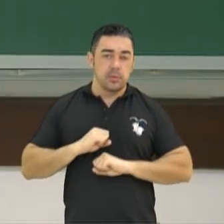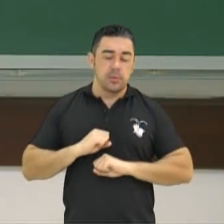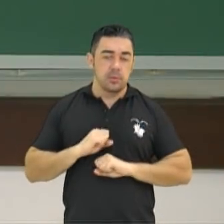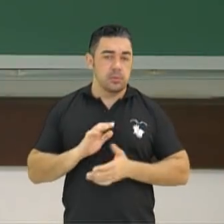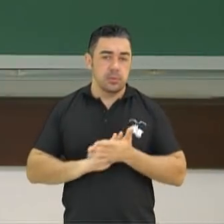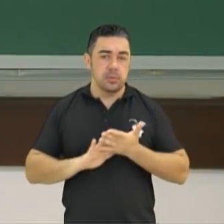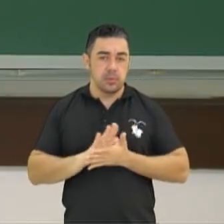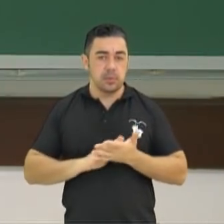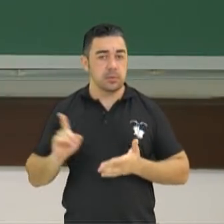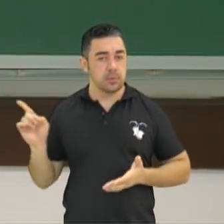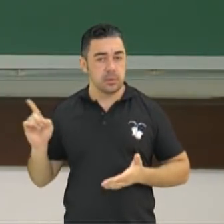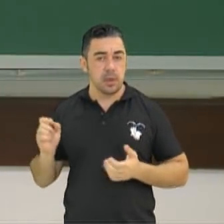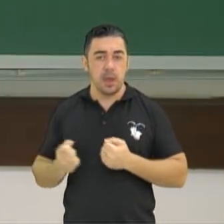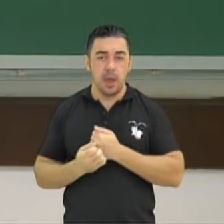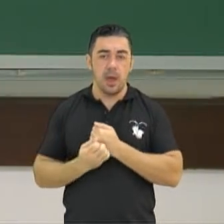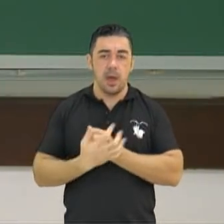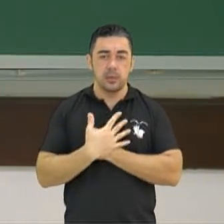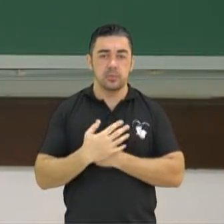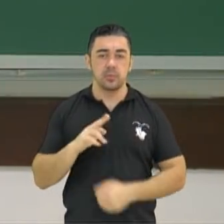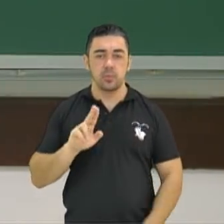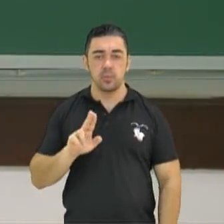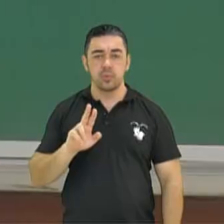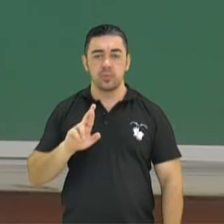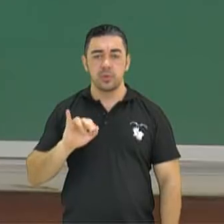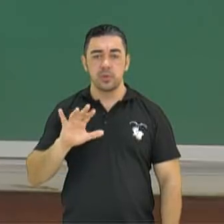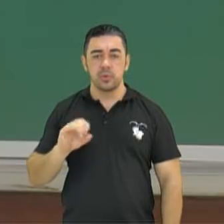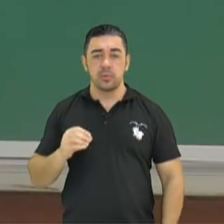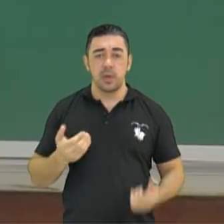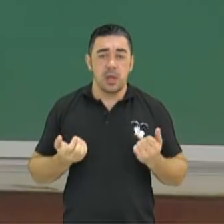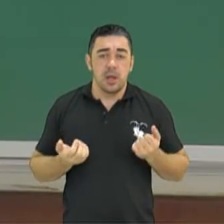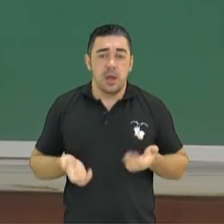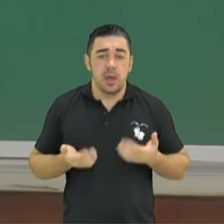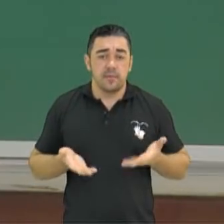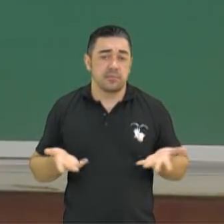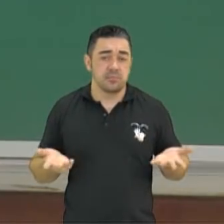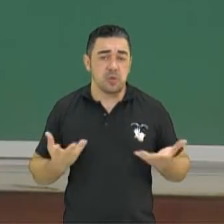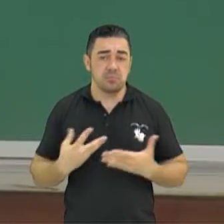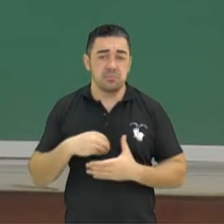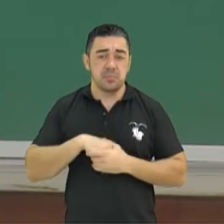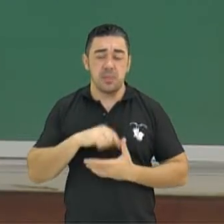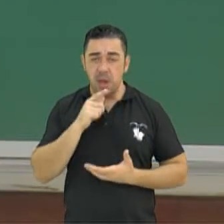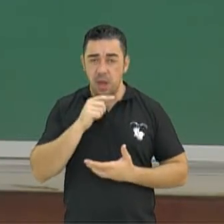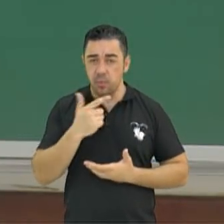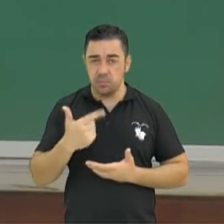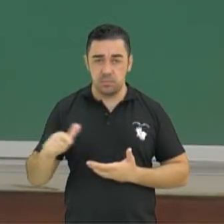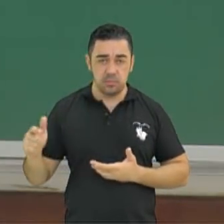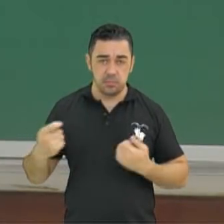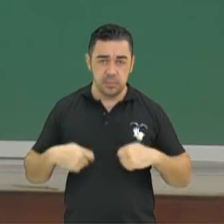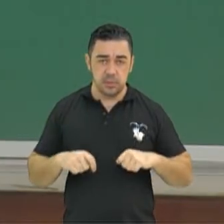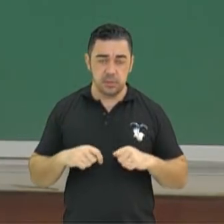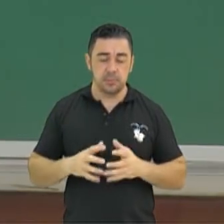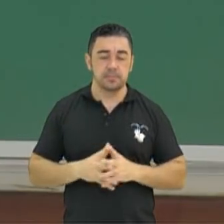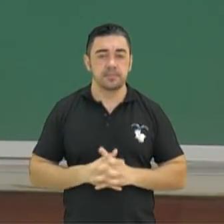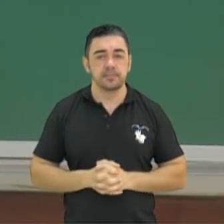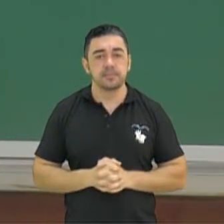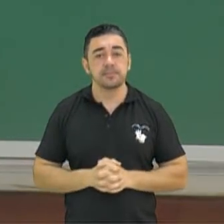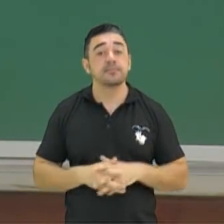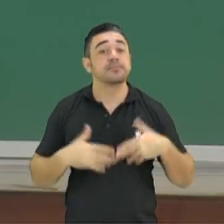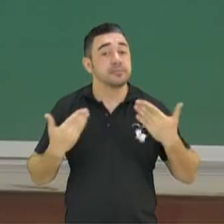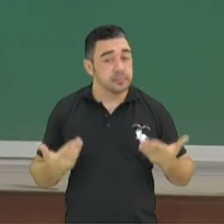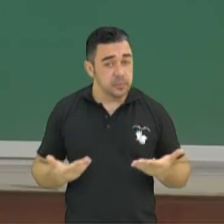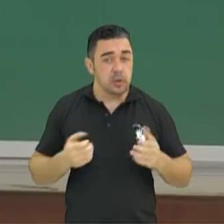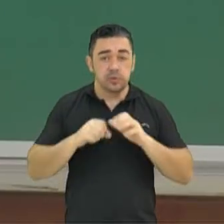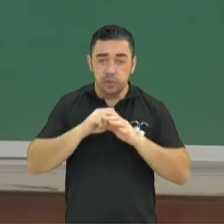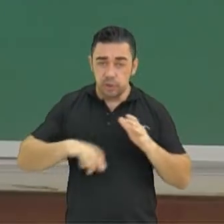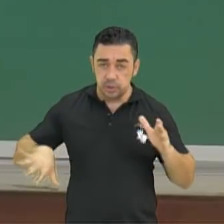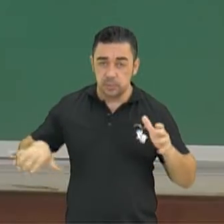Então, ela faz isso com ácido úrico. Então, ela fica mais leve, porque ela não fica acumulando água dentro do corpo, ali na parte da bexiga, tá? Então, eliminação